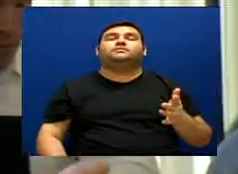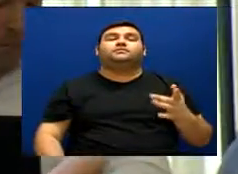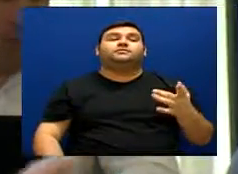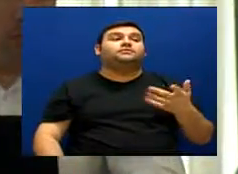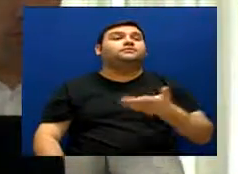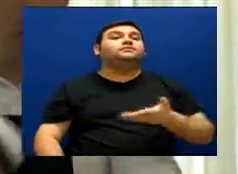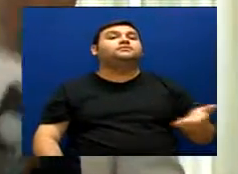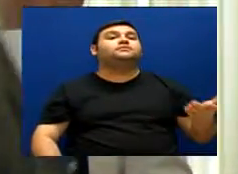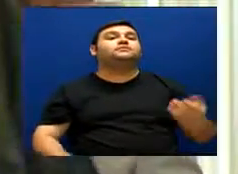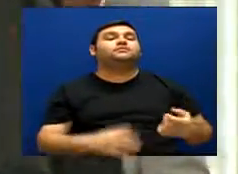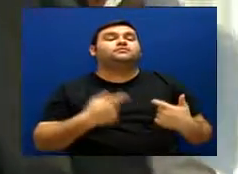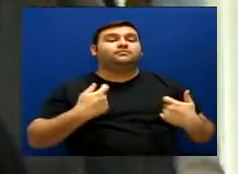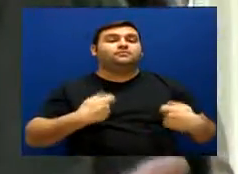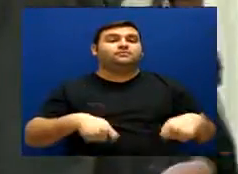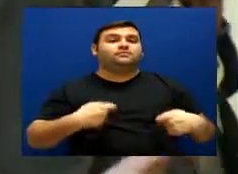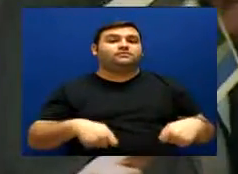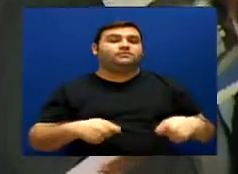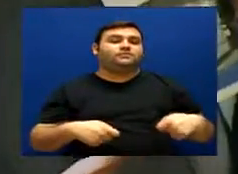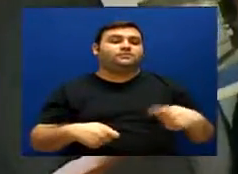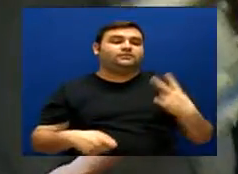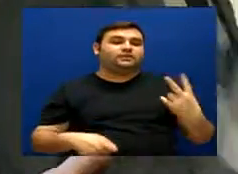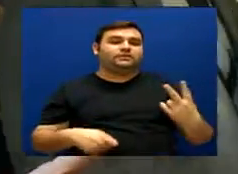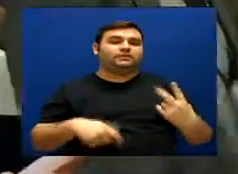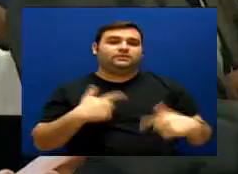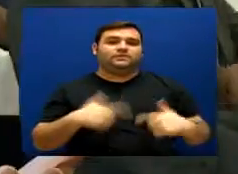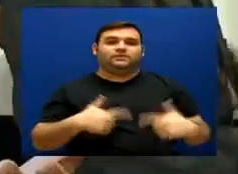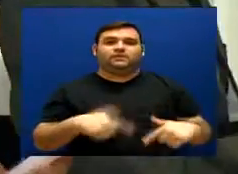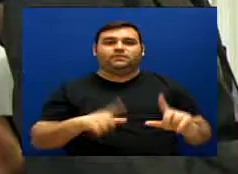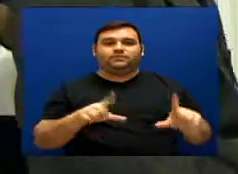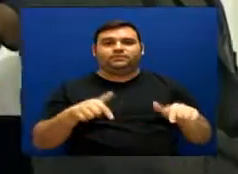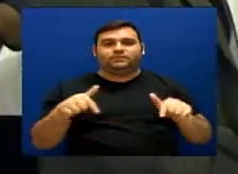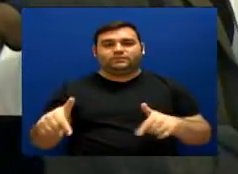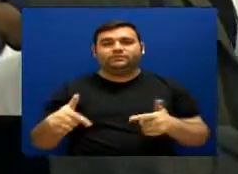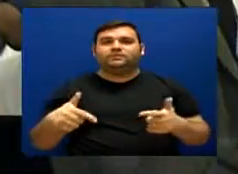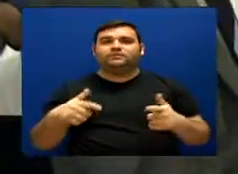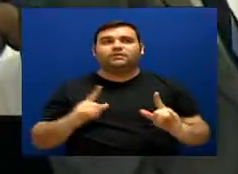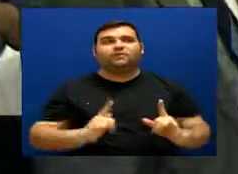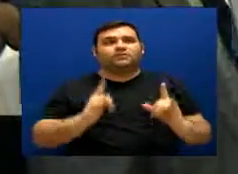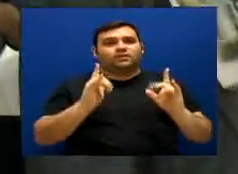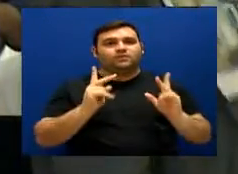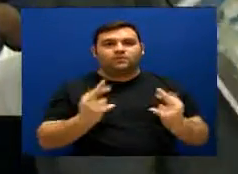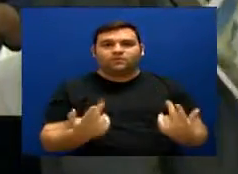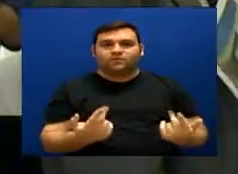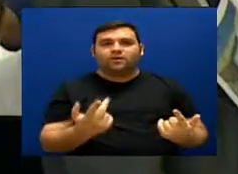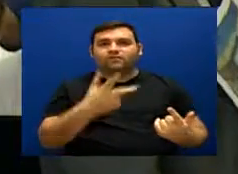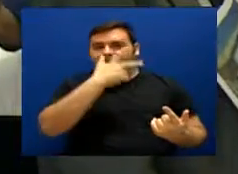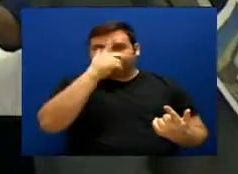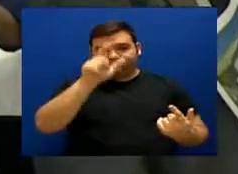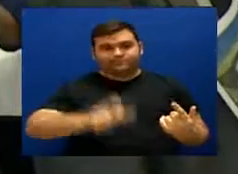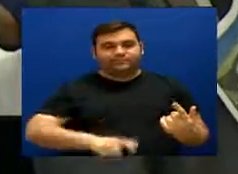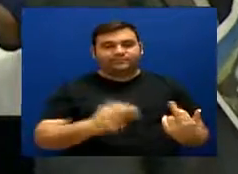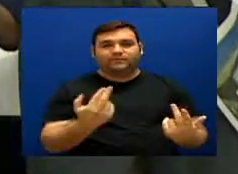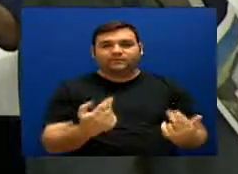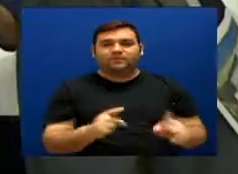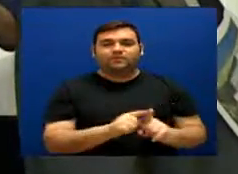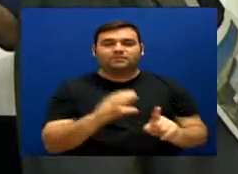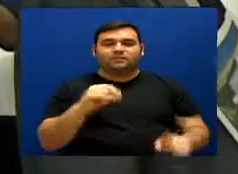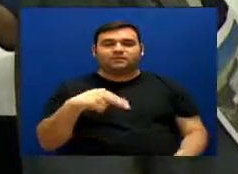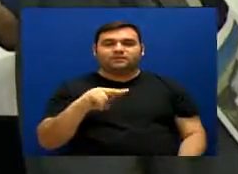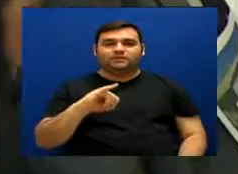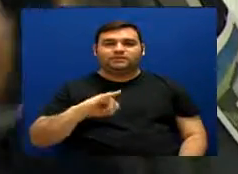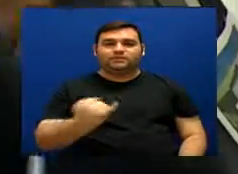Criou-se agora, você tem que tirar dois alvarás de funcionamento. No mesmo prédio, na mesma pessoa jurídica, no mesmo